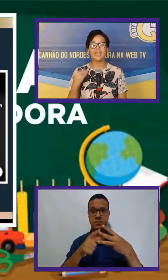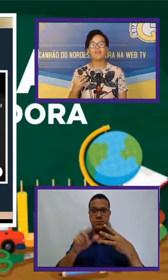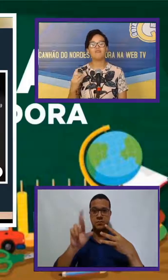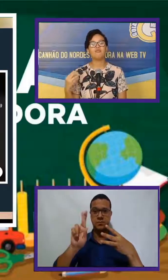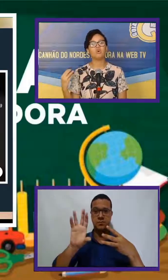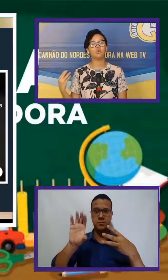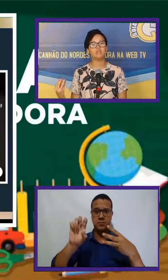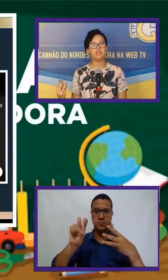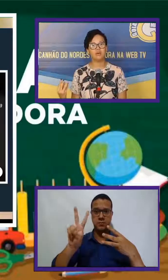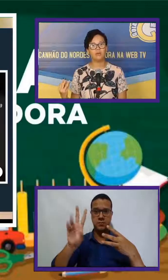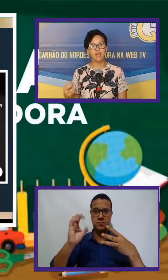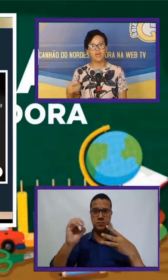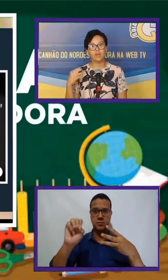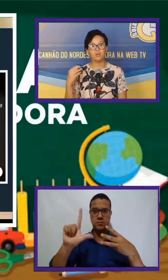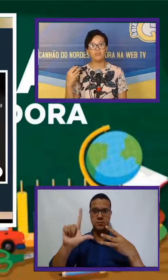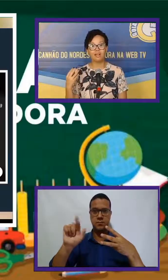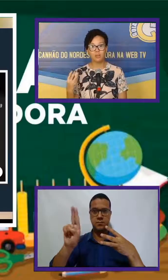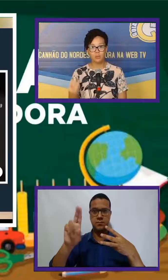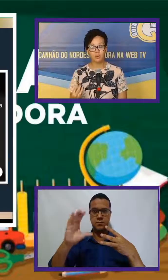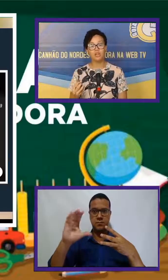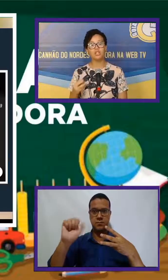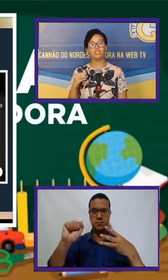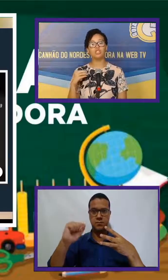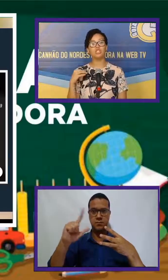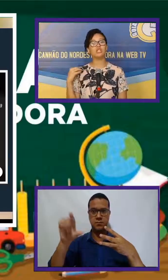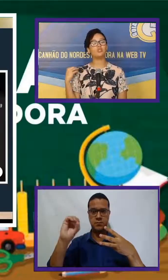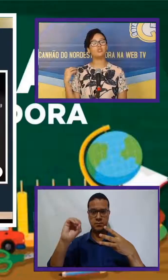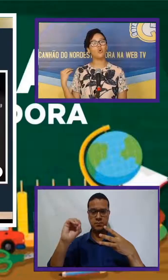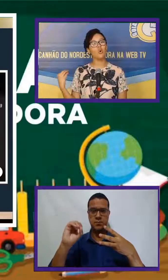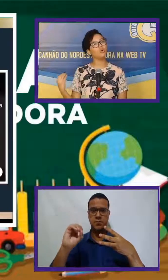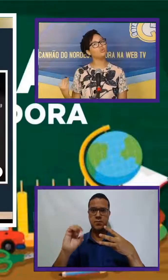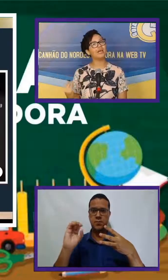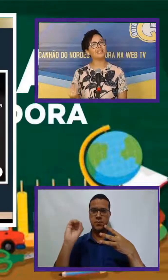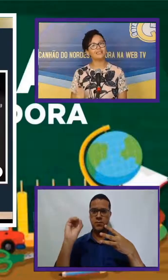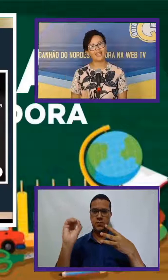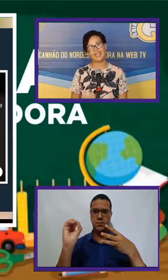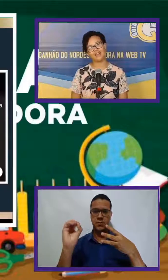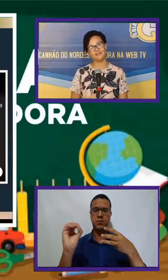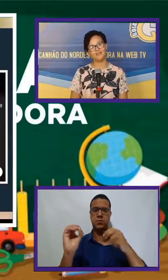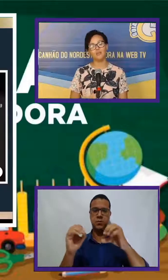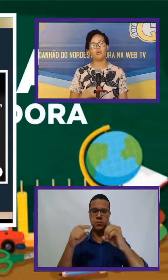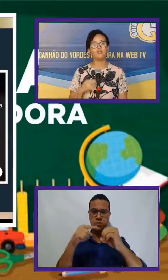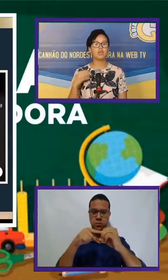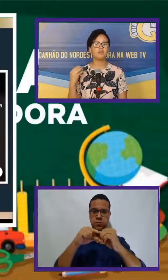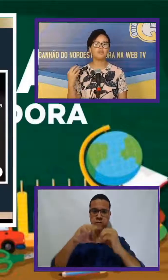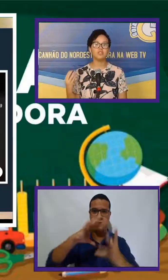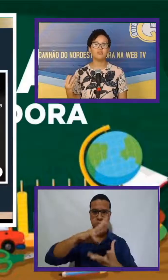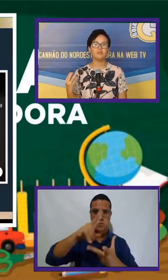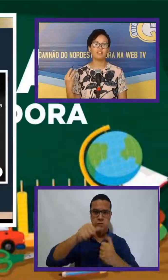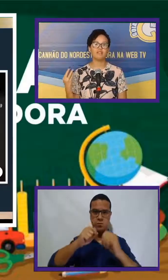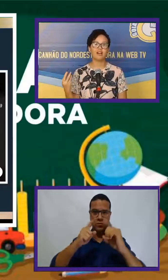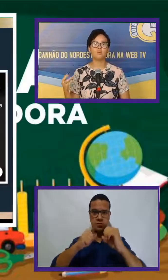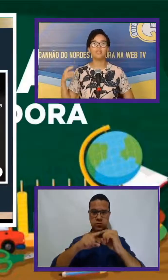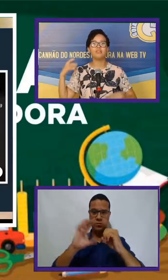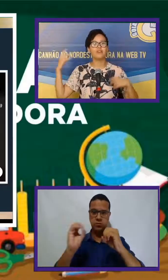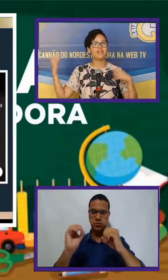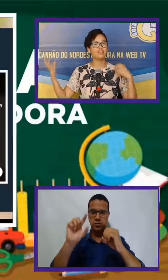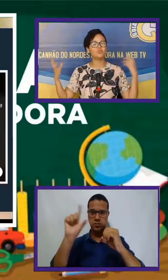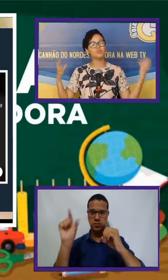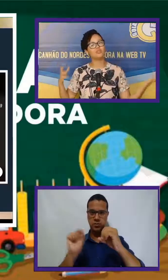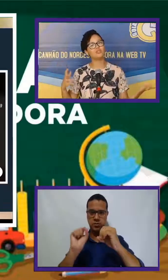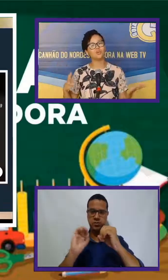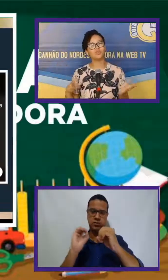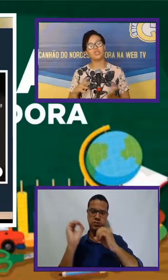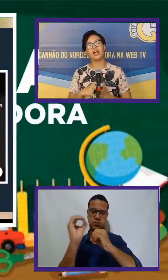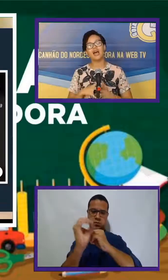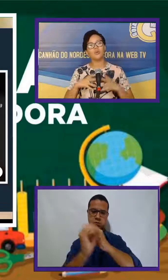movimento É revolução É quando a Lua Gira em torno Da Terra Por isso que é possível Observar a Lua Em